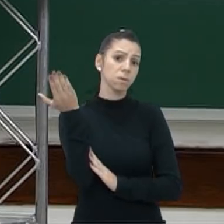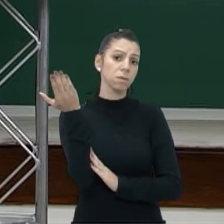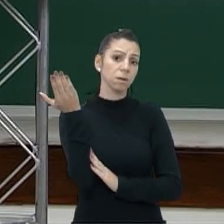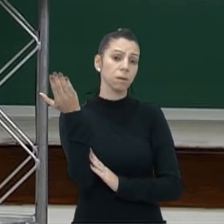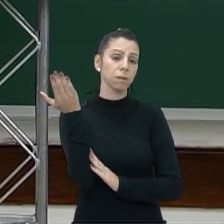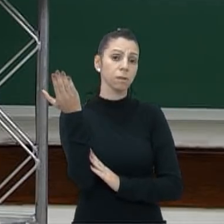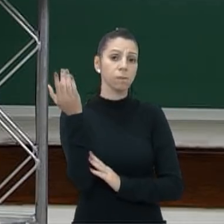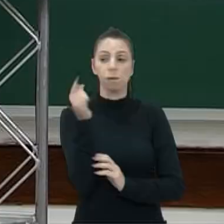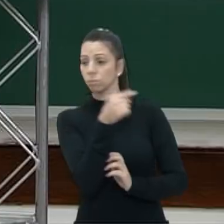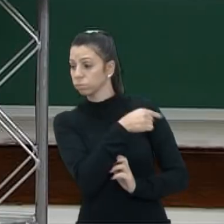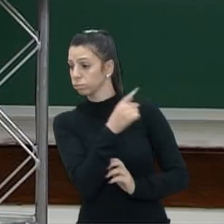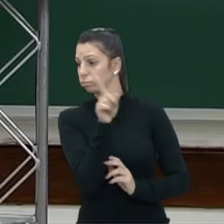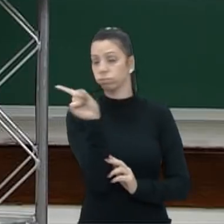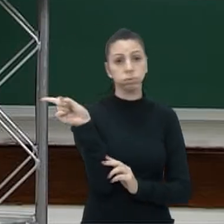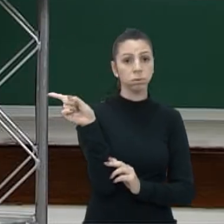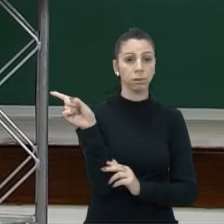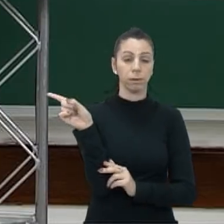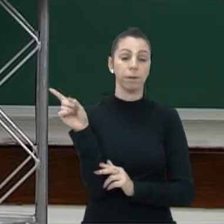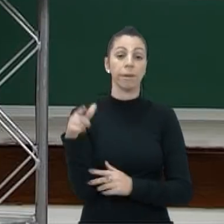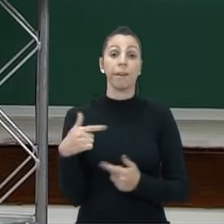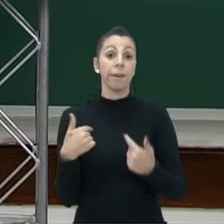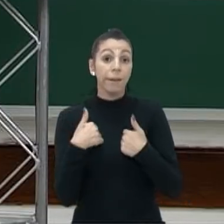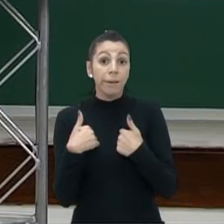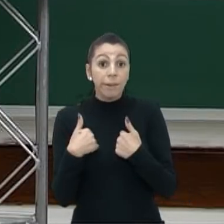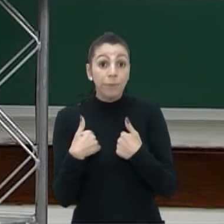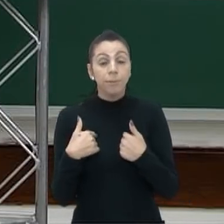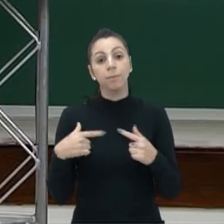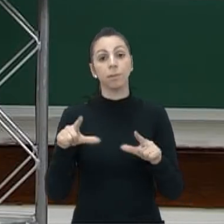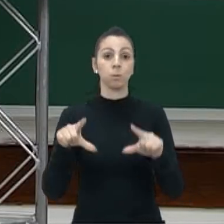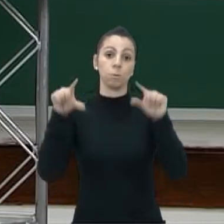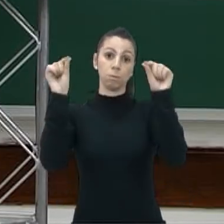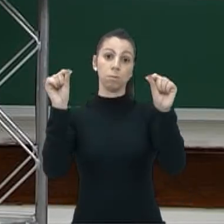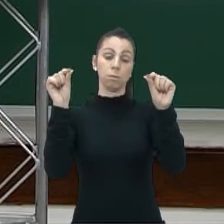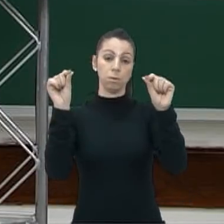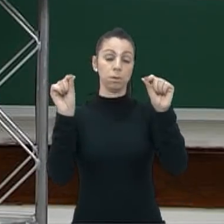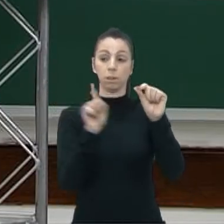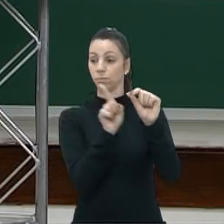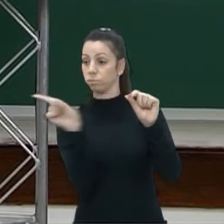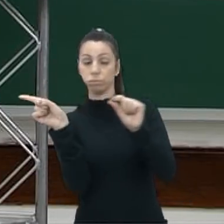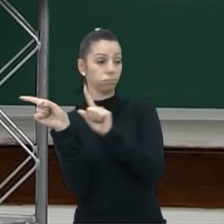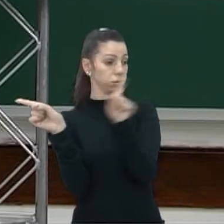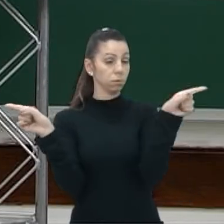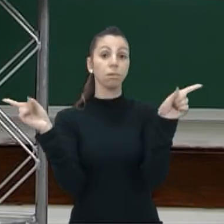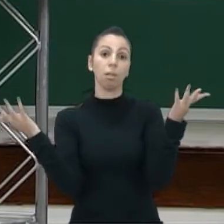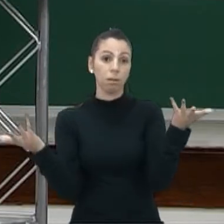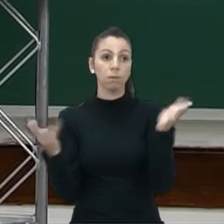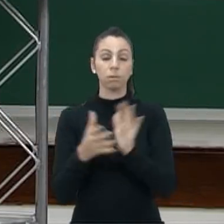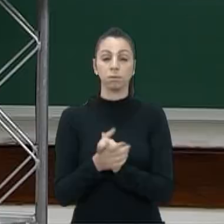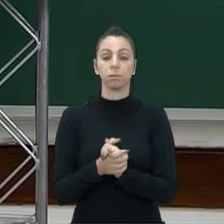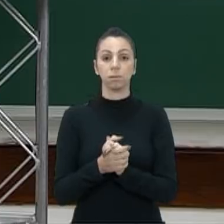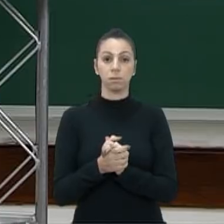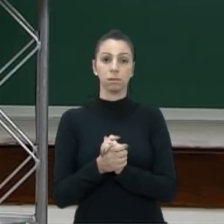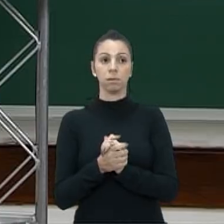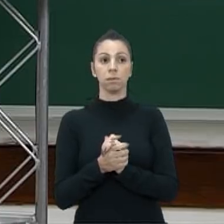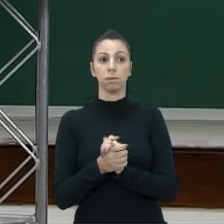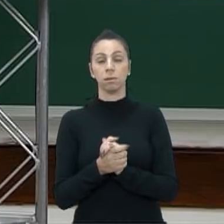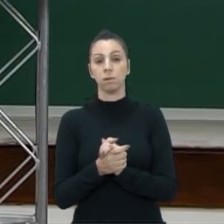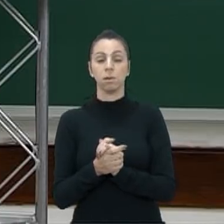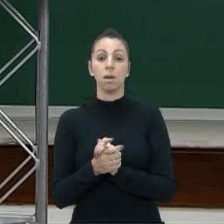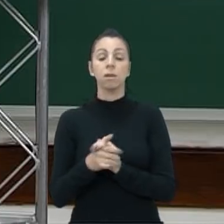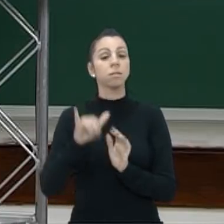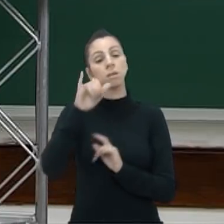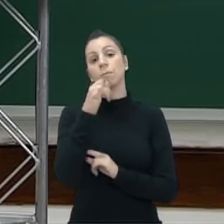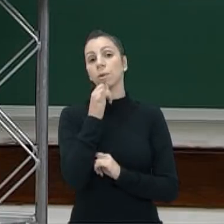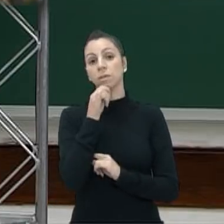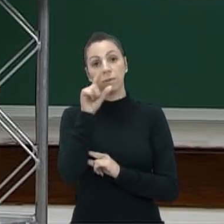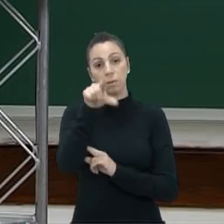O exercício não me demonstrou nenhum lado em questão, né? Se você fez o exercício e colocou o 20 para a esquerda